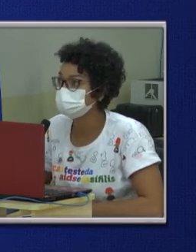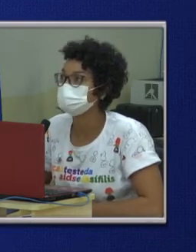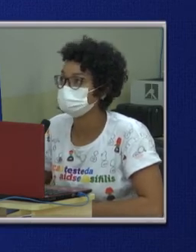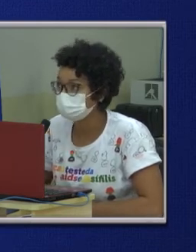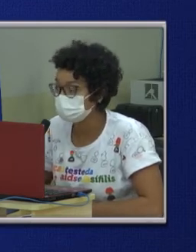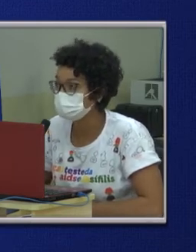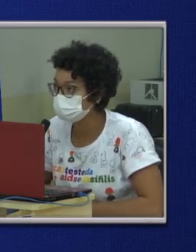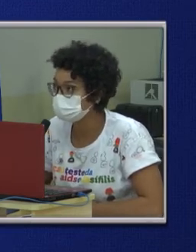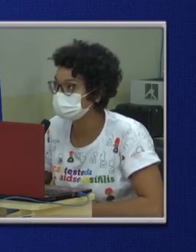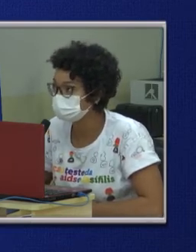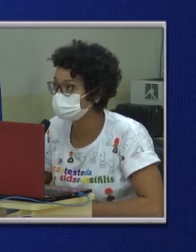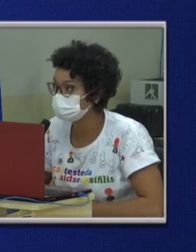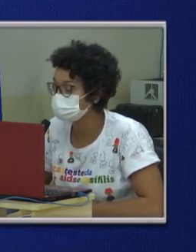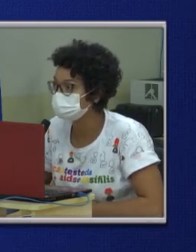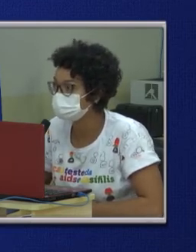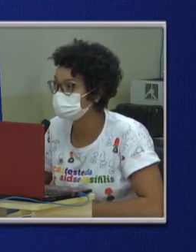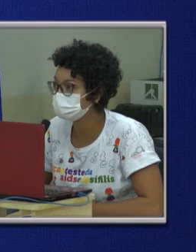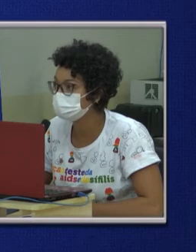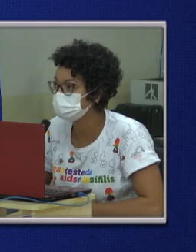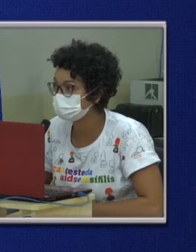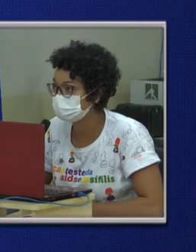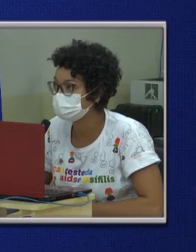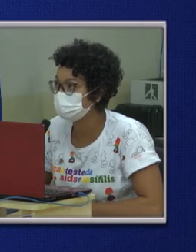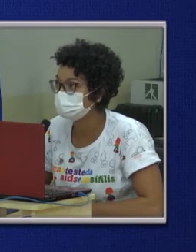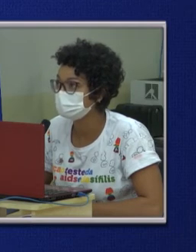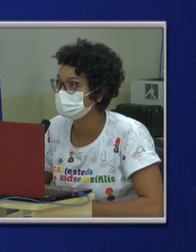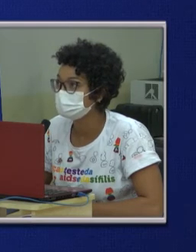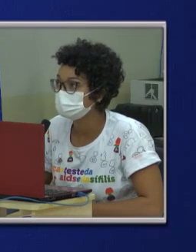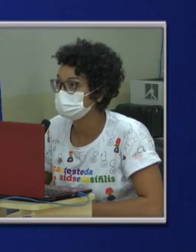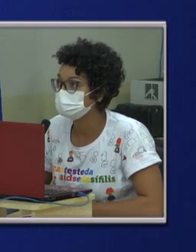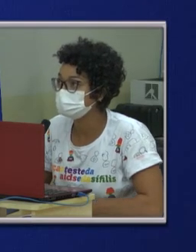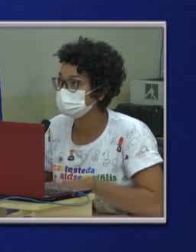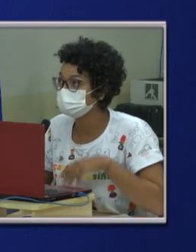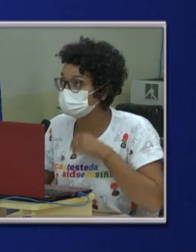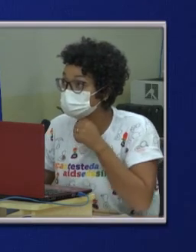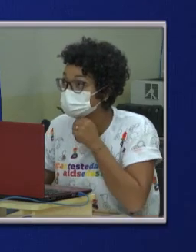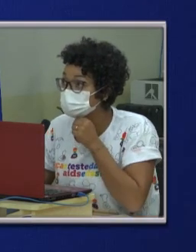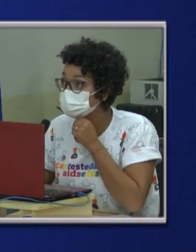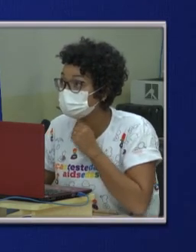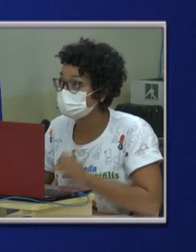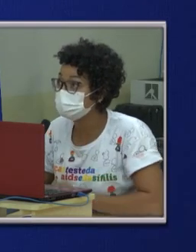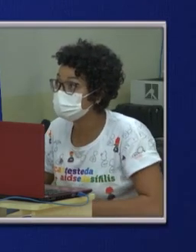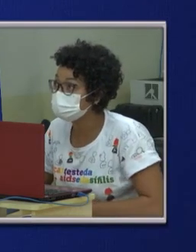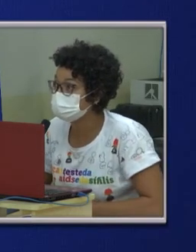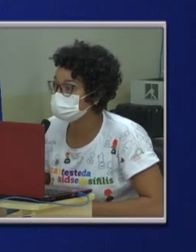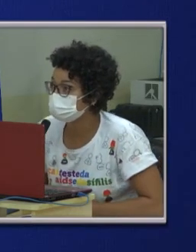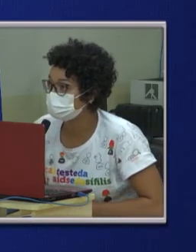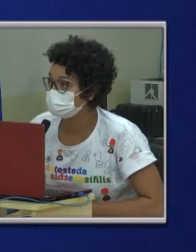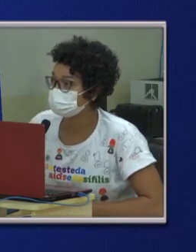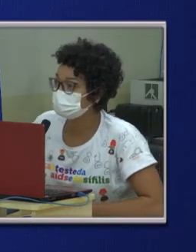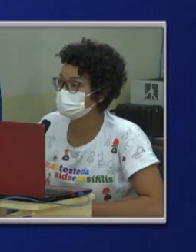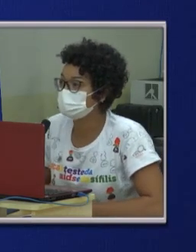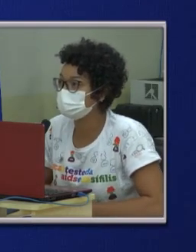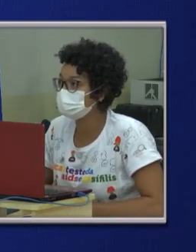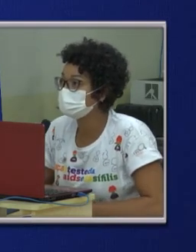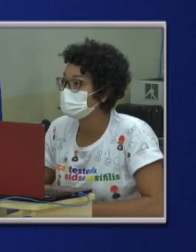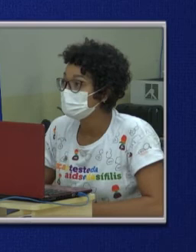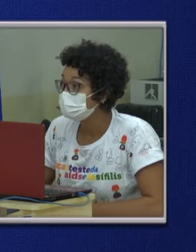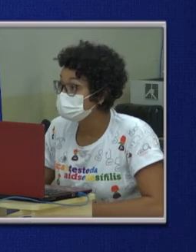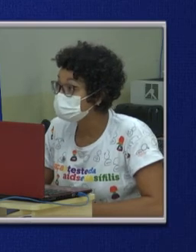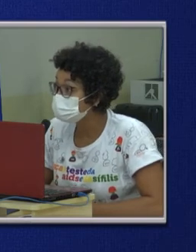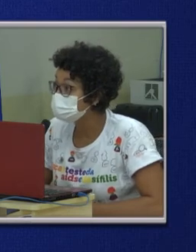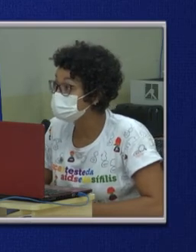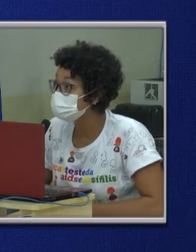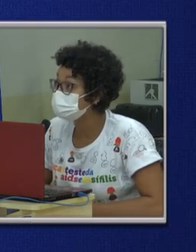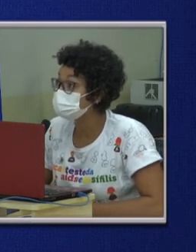anteriormente? Uma pergunta, uma questão muito importante, legal. Próxima pergunta, do Movimento pela Humanização do Parto em Araraquara.